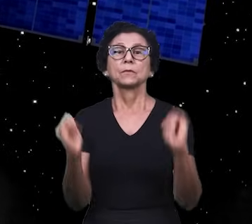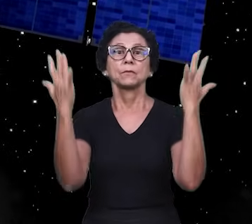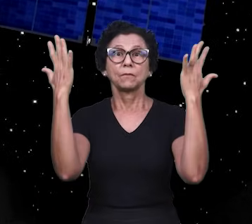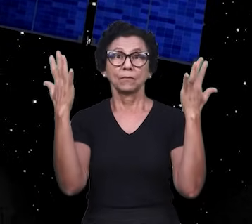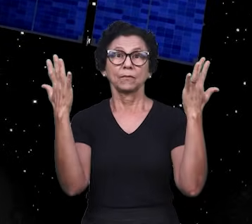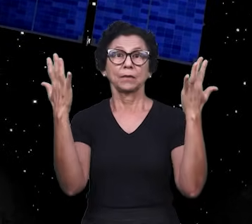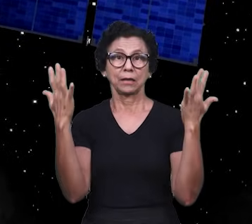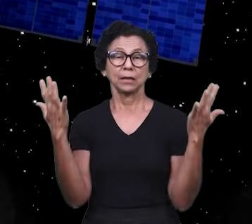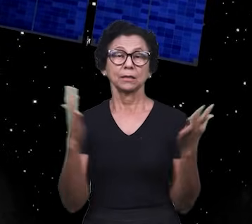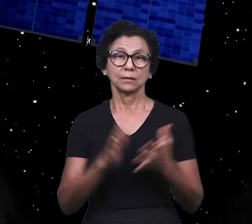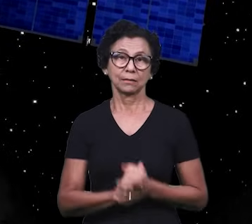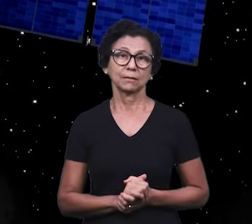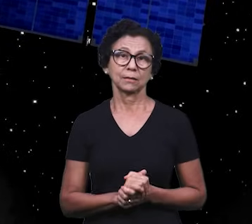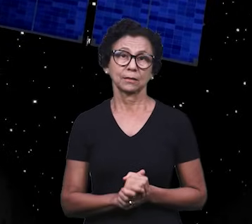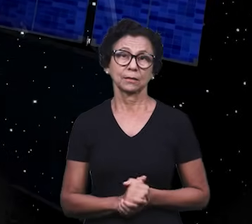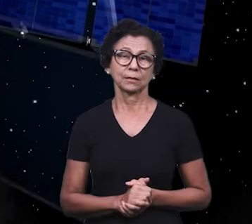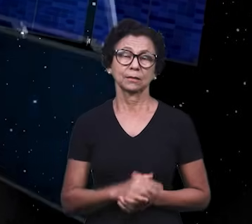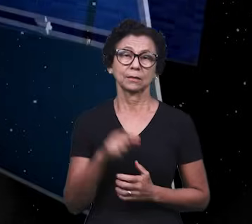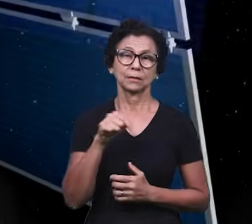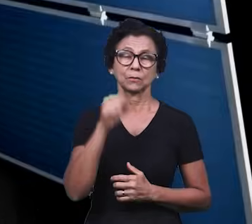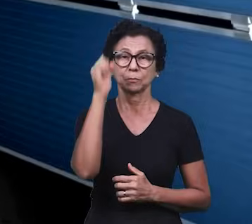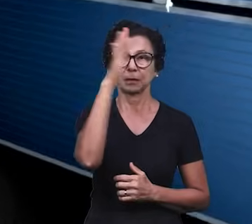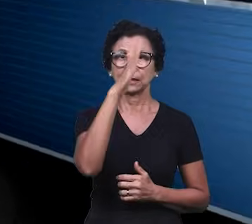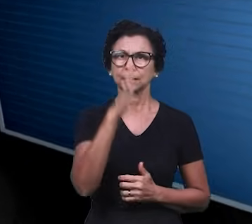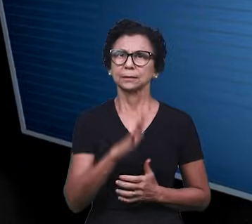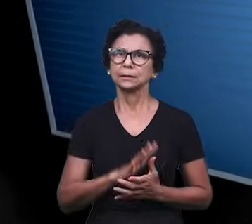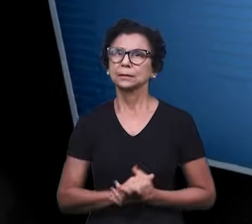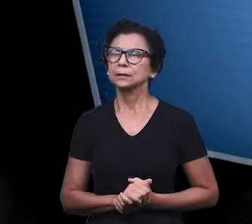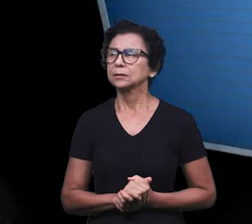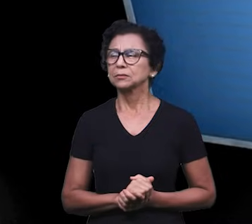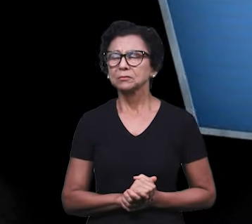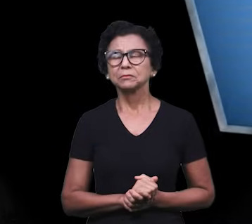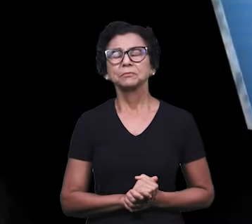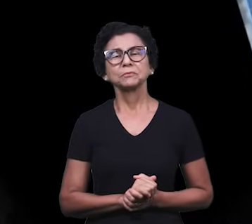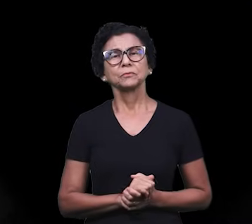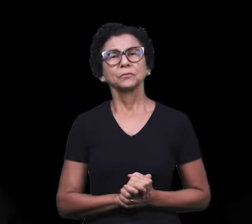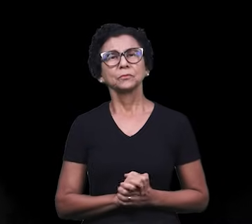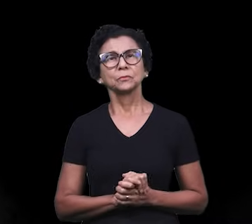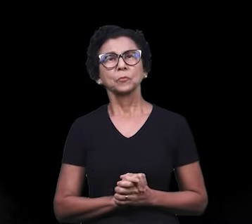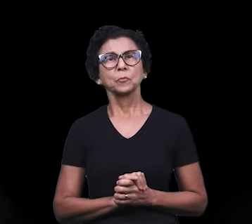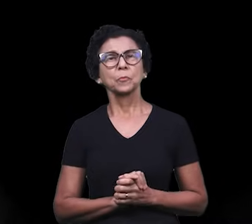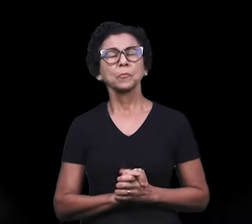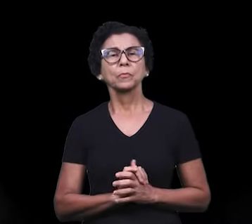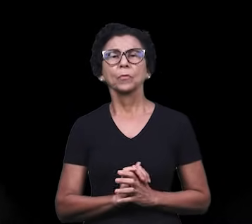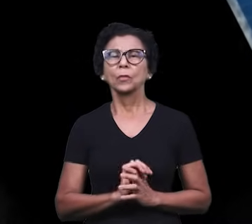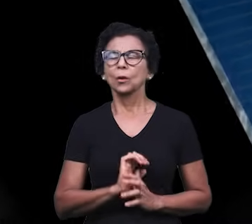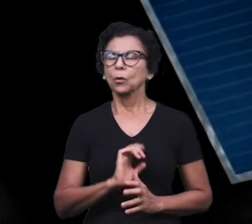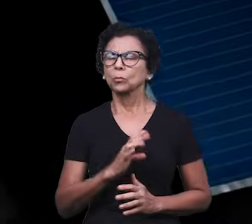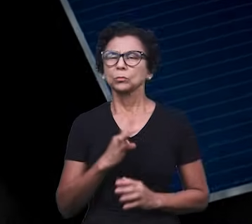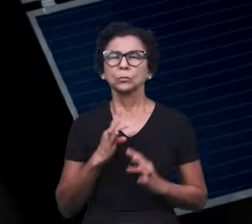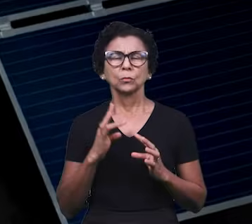Brasil, o alcance de Trombetas e Festas foi a população do Brasil, que é ali entre